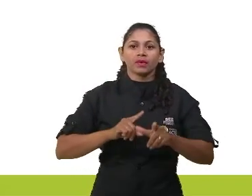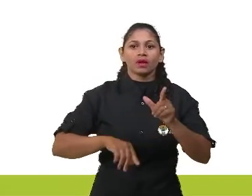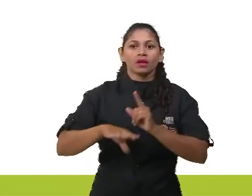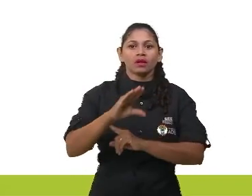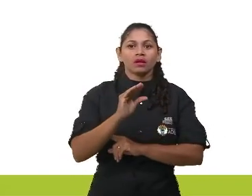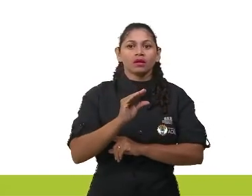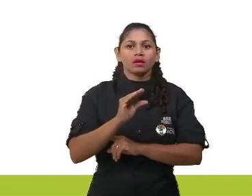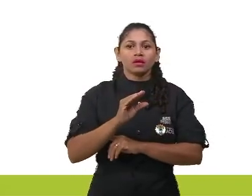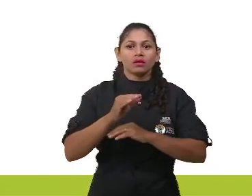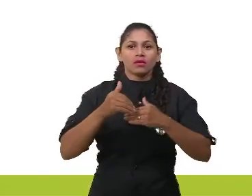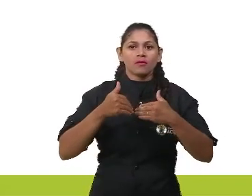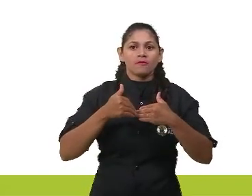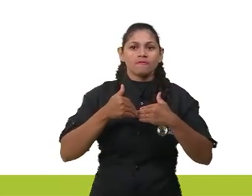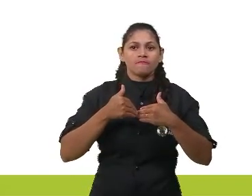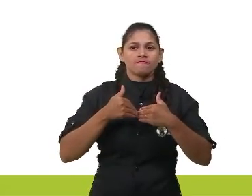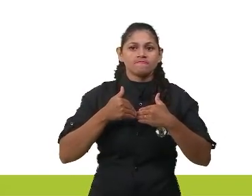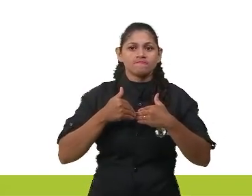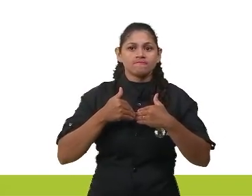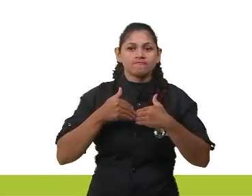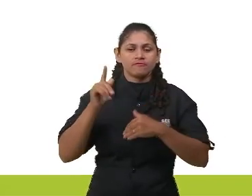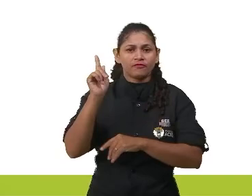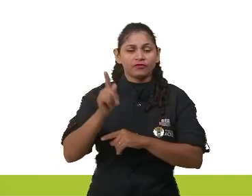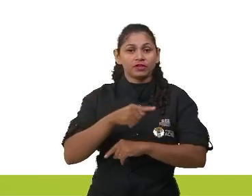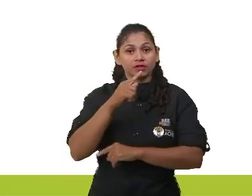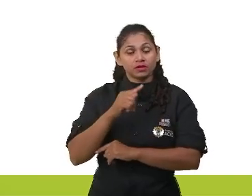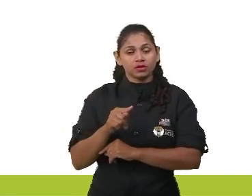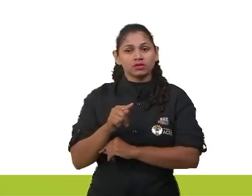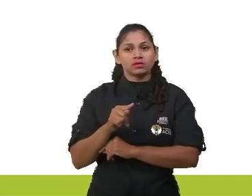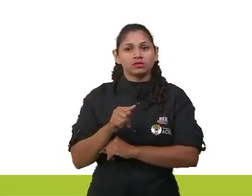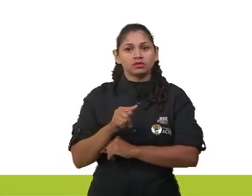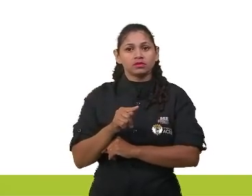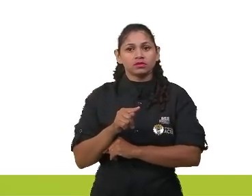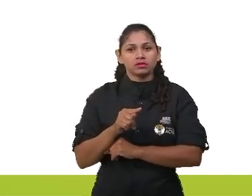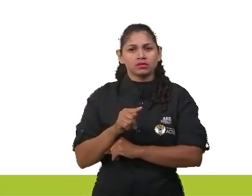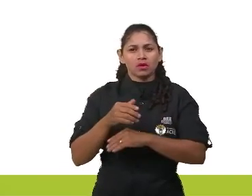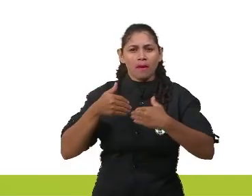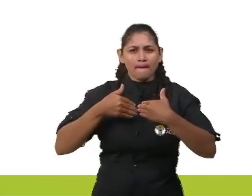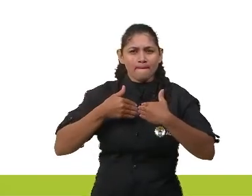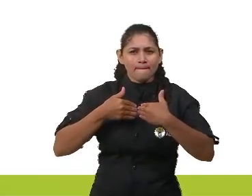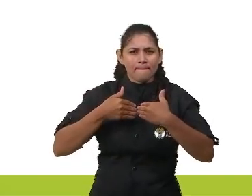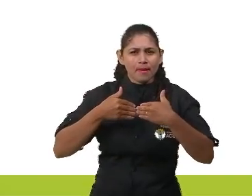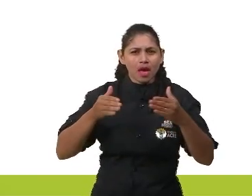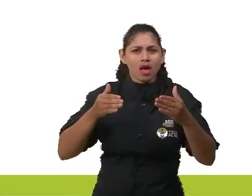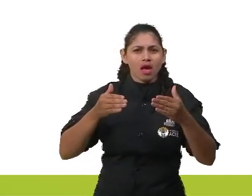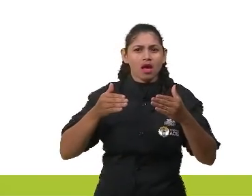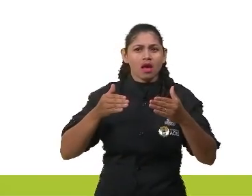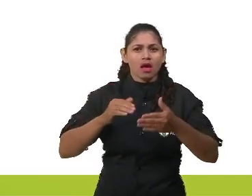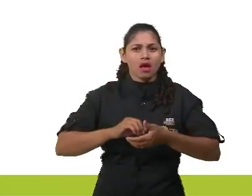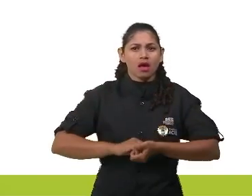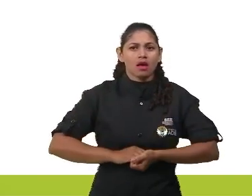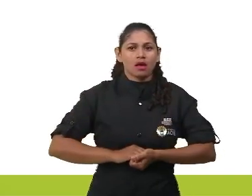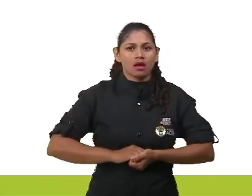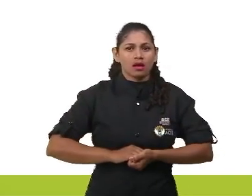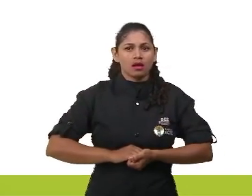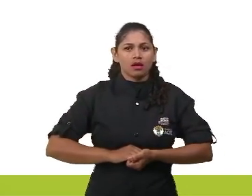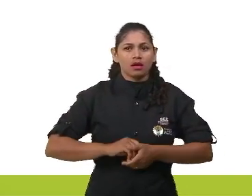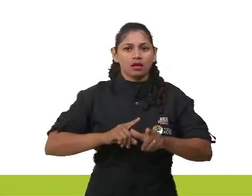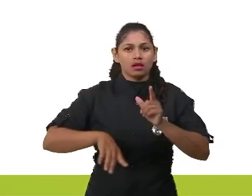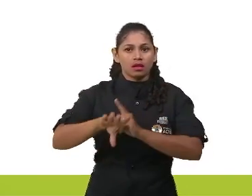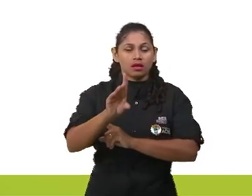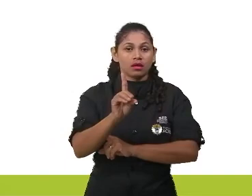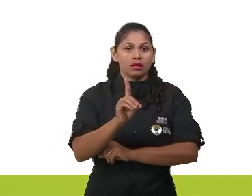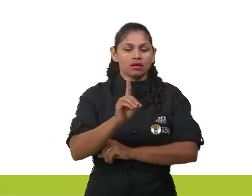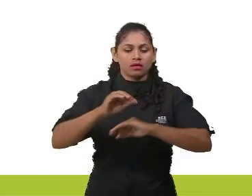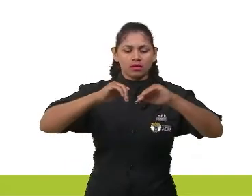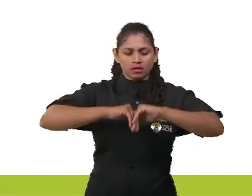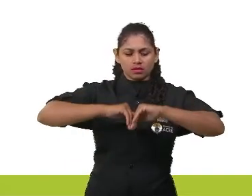e práticas de pesquisa? Não, porque a gente já está rompendo com essa noção da escolástica, do pensamento religioso. D. Separação